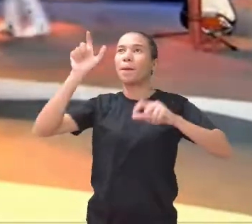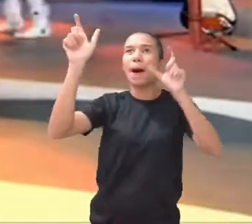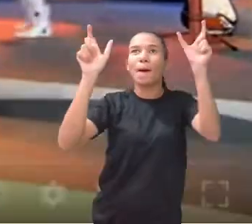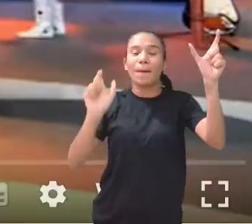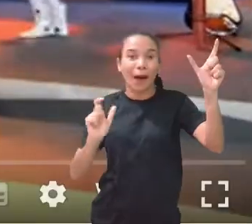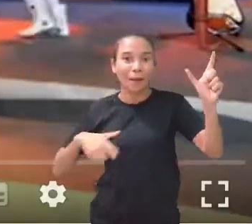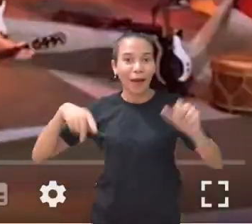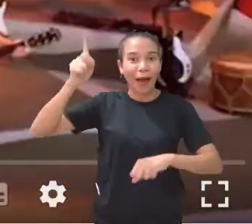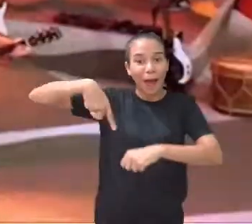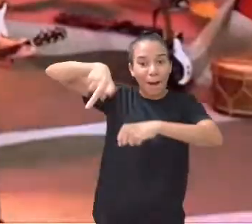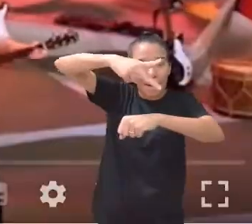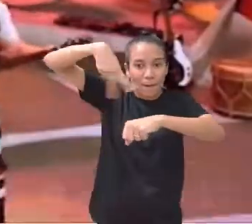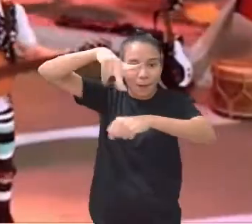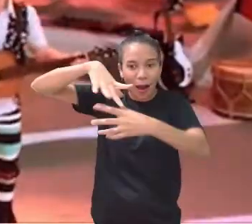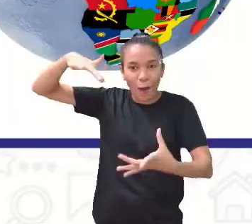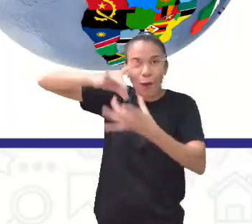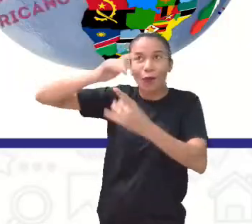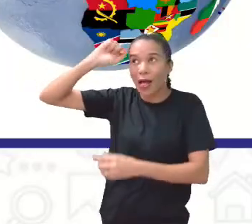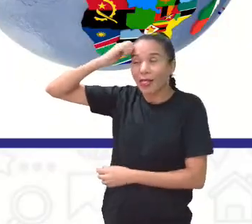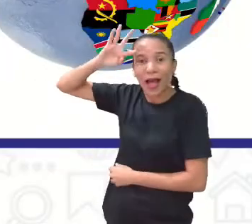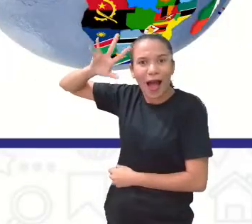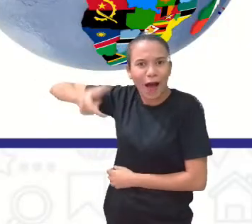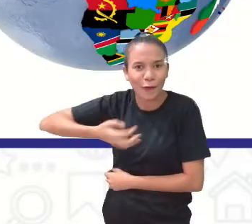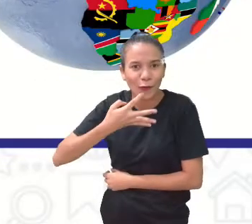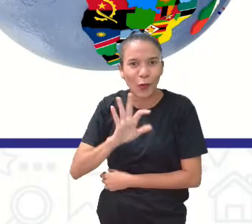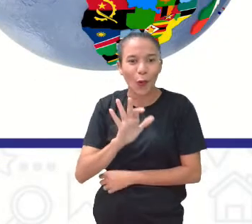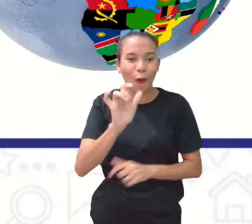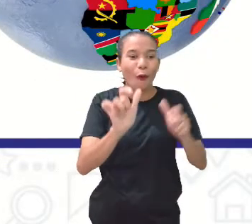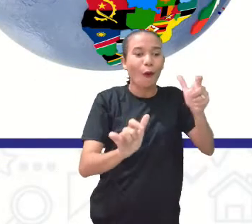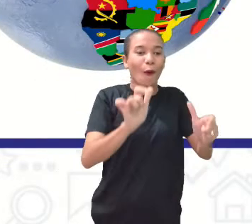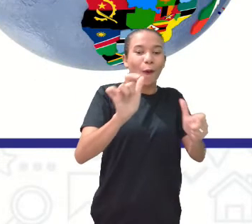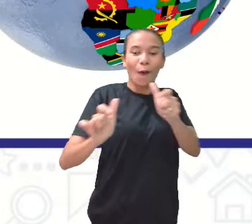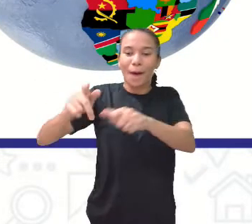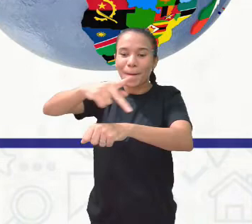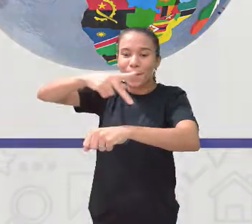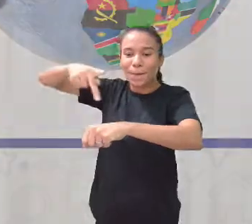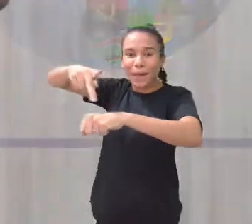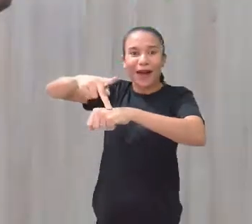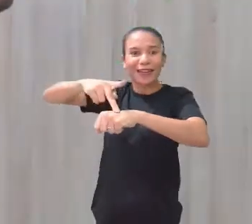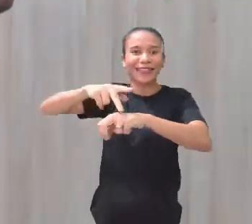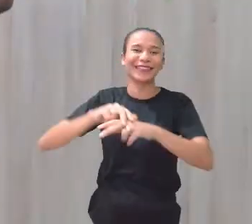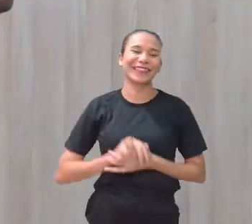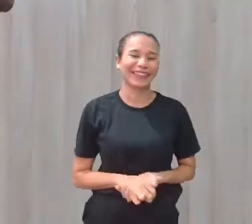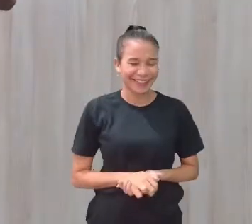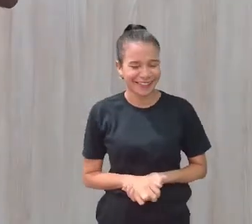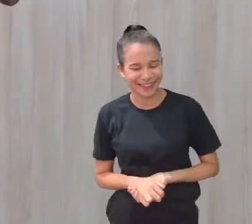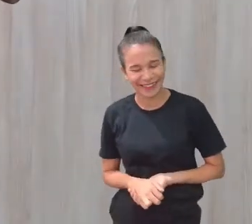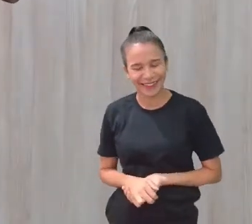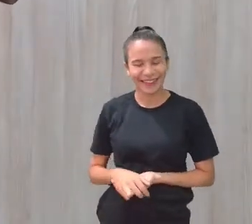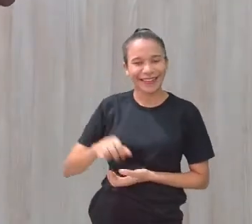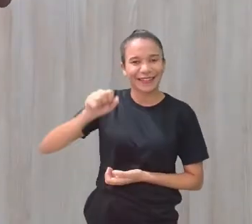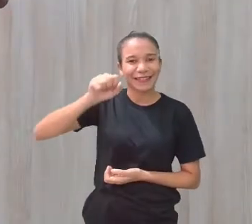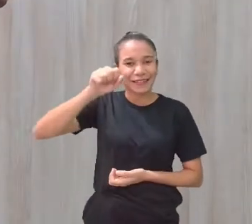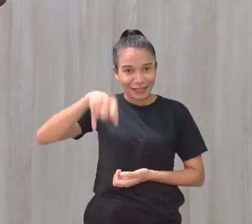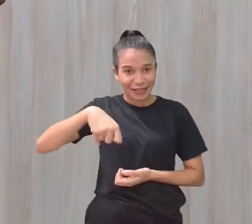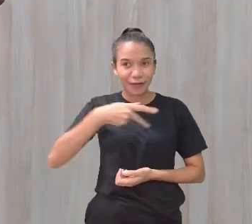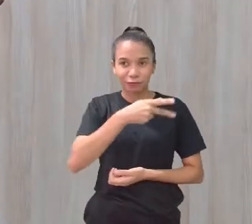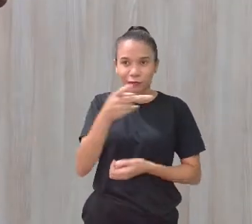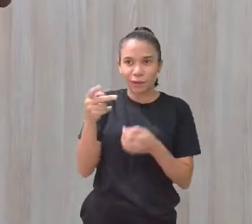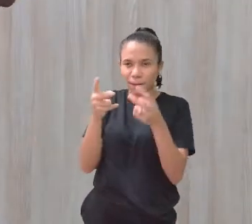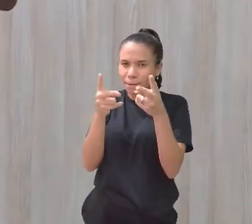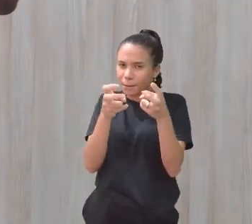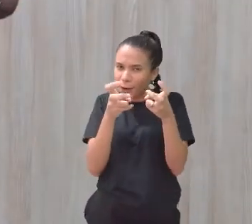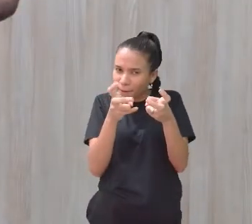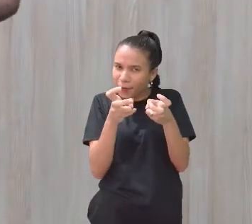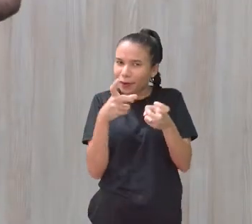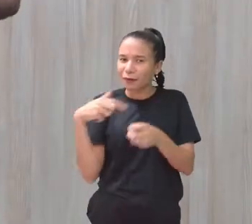Ruanda. Quem não sabe onde fica o céu. Deu pra